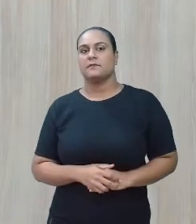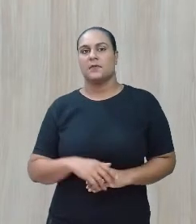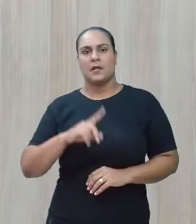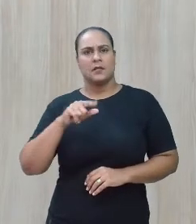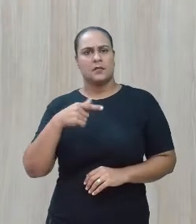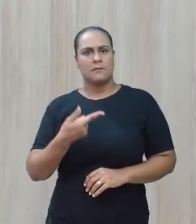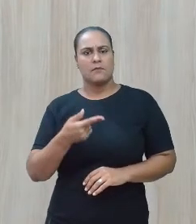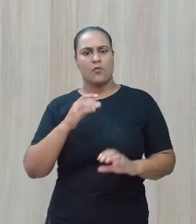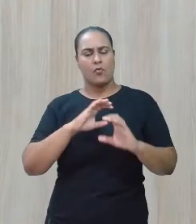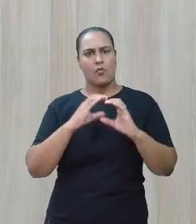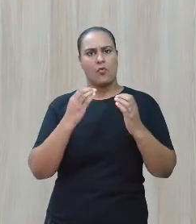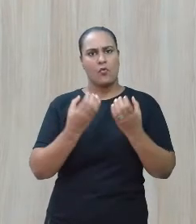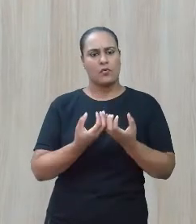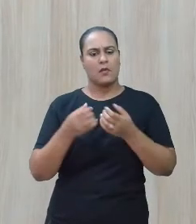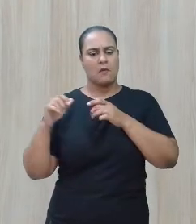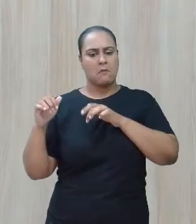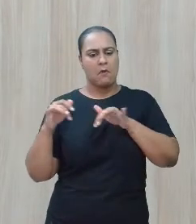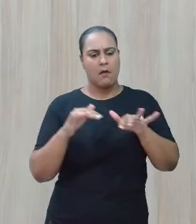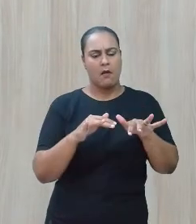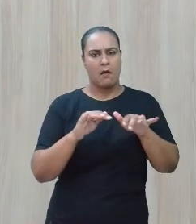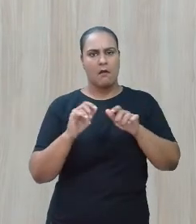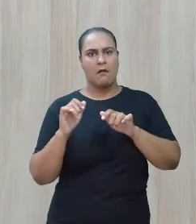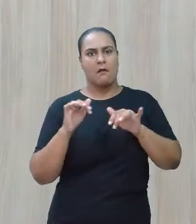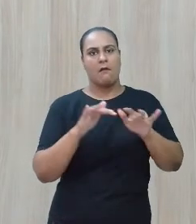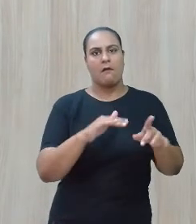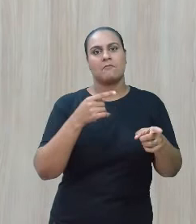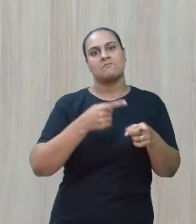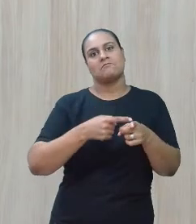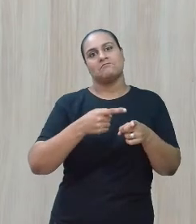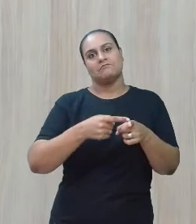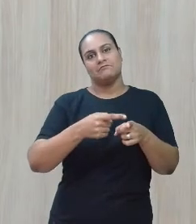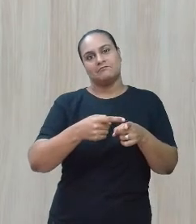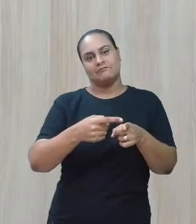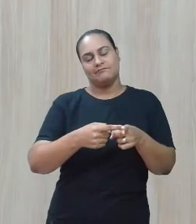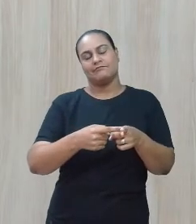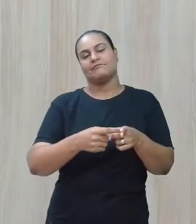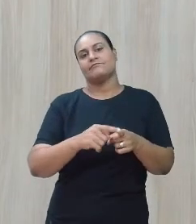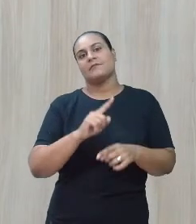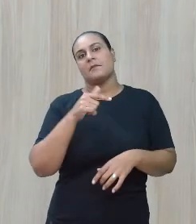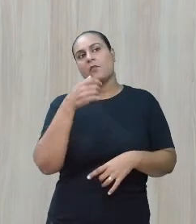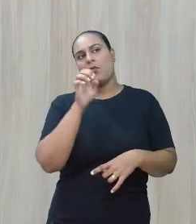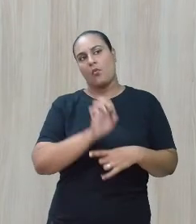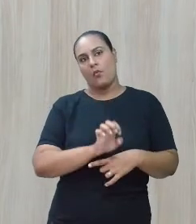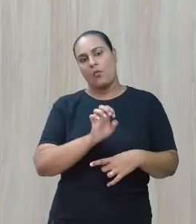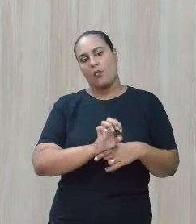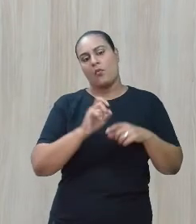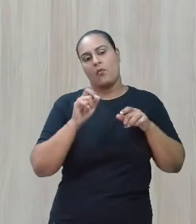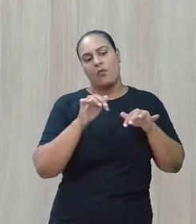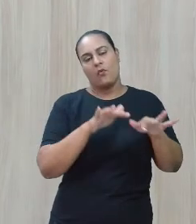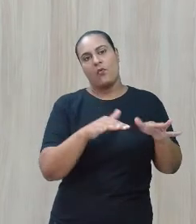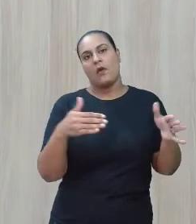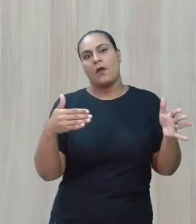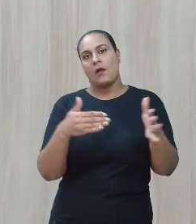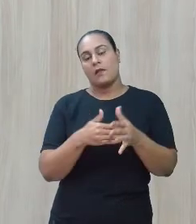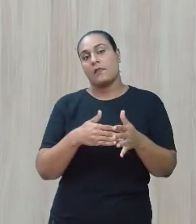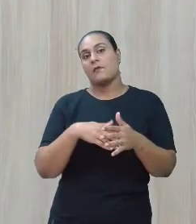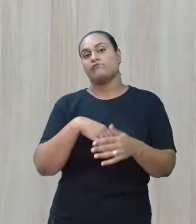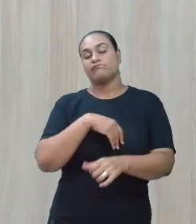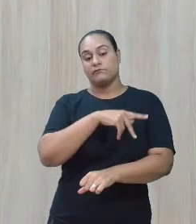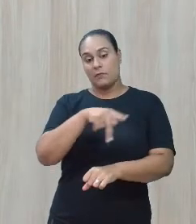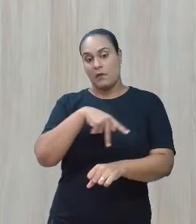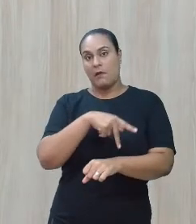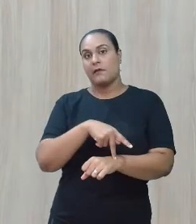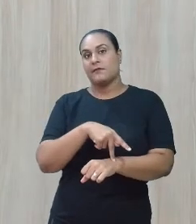nossa comunidade e depois o nosso bairro e depois o nosso estado e até o nosso país.